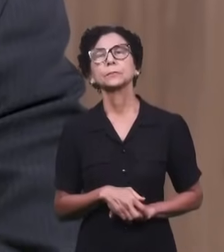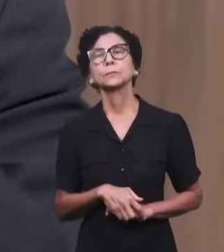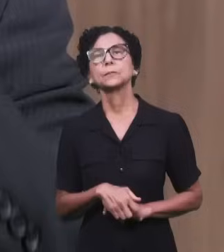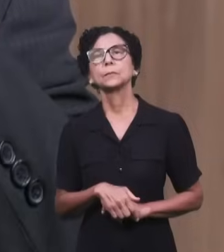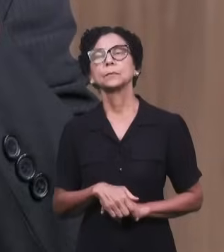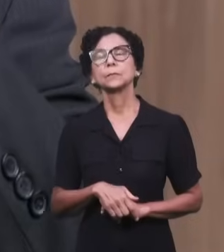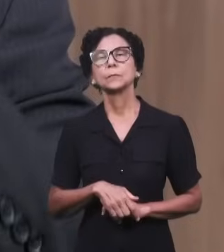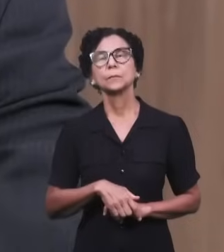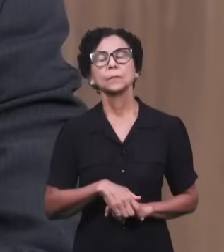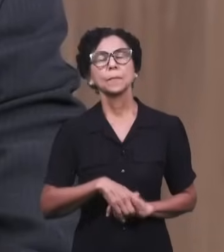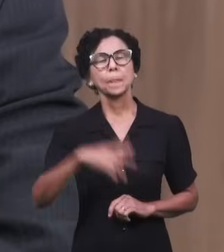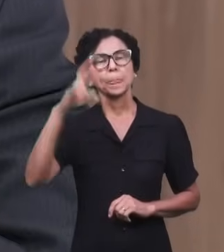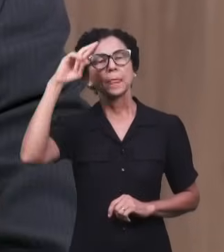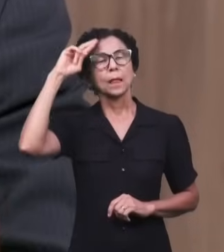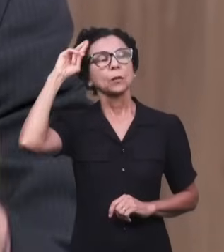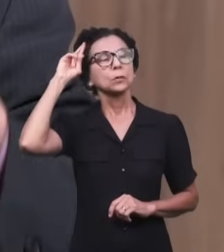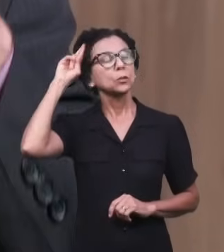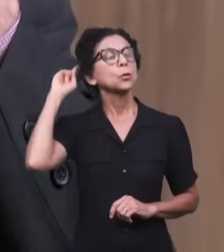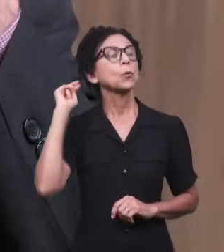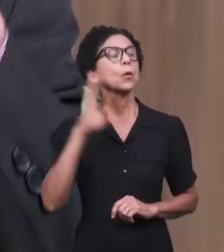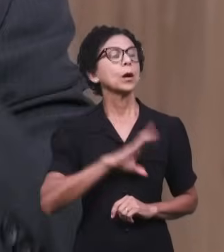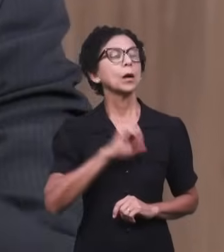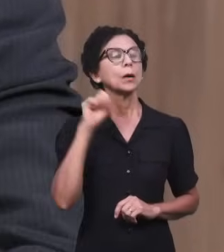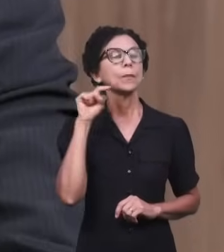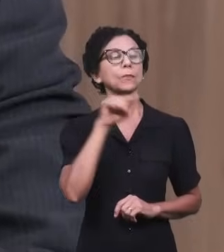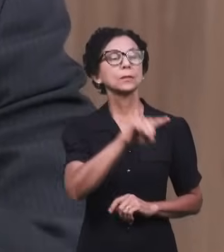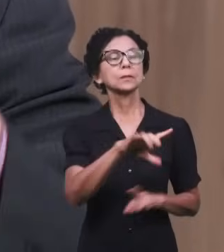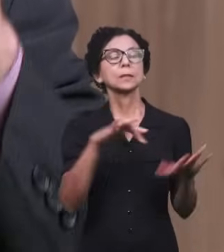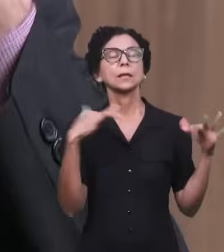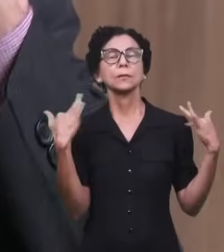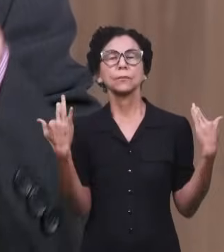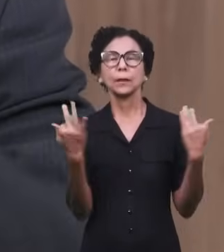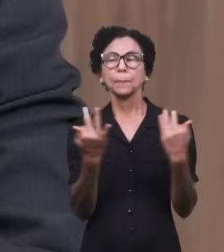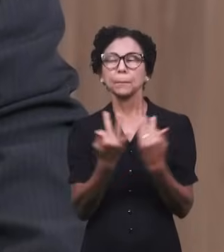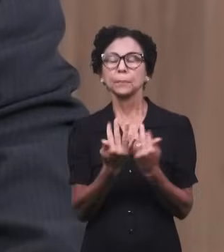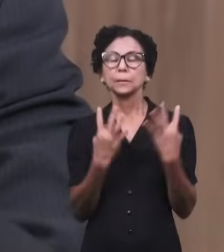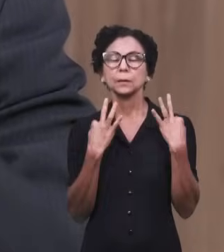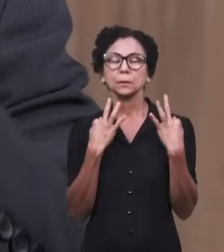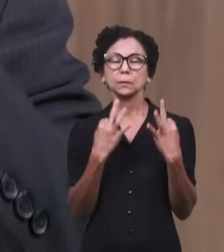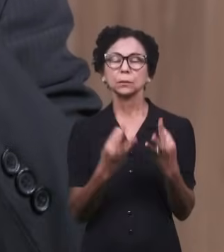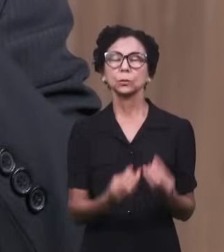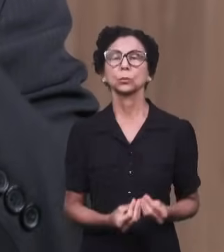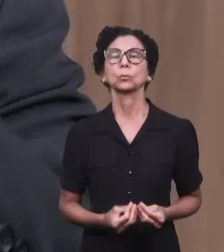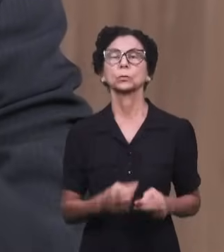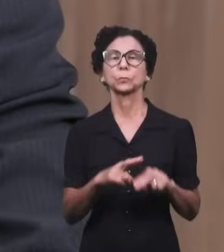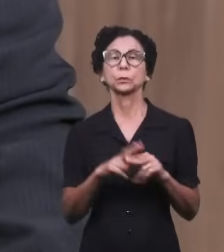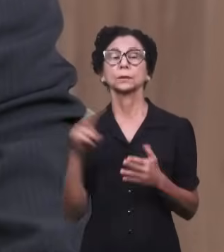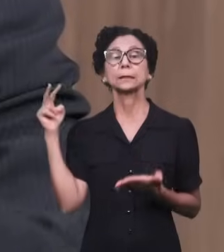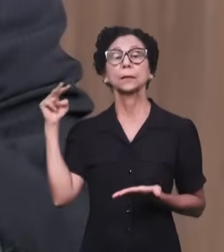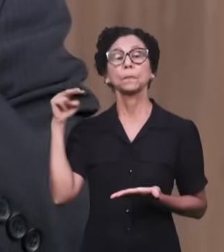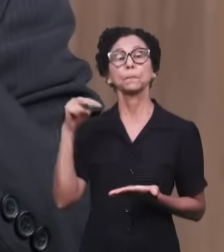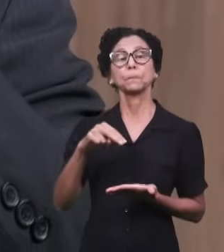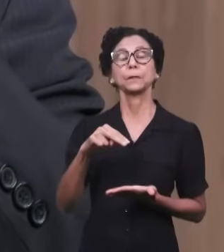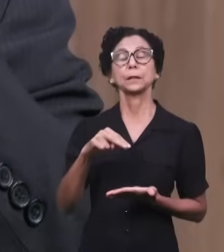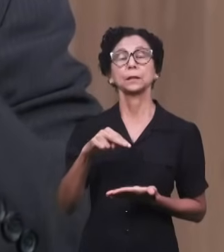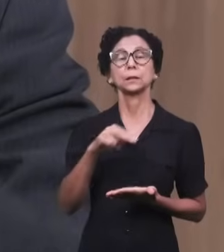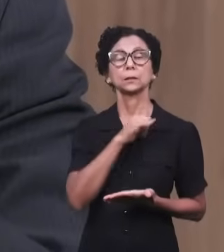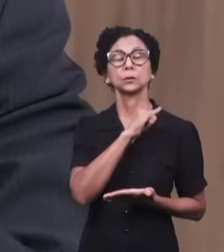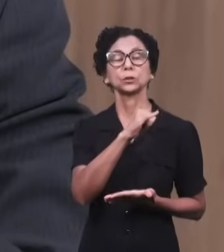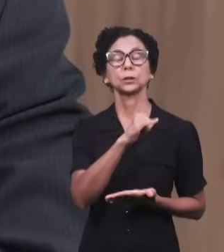sua vida, né? Porque o Senhor ama a sua família, porque o Senhor ama a sua mulher, ama as suas filhas. Muito por isso que eu estou aqui.